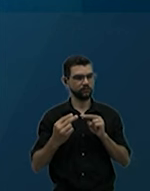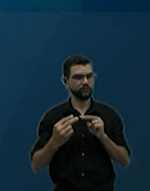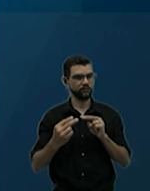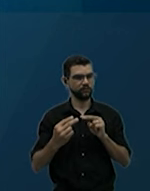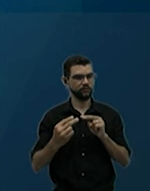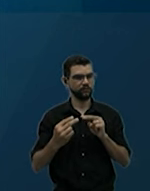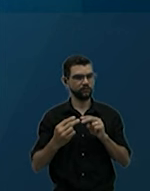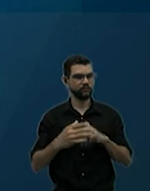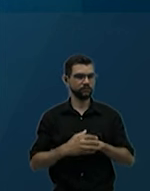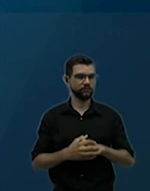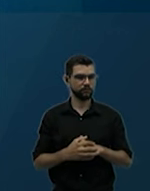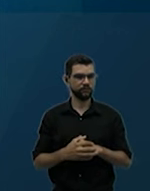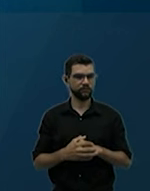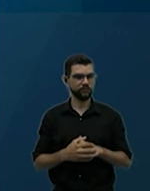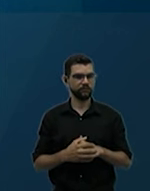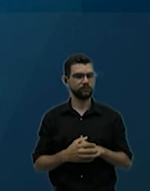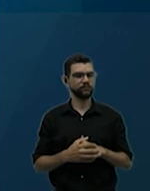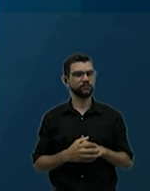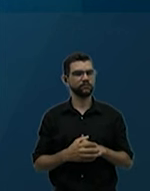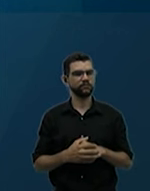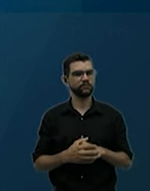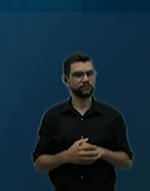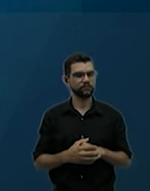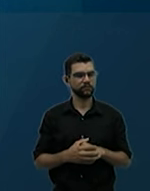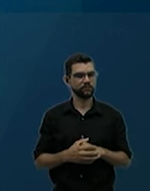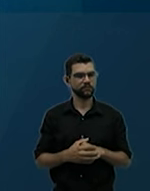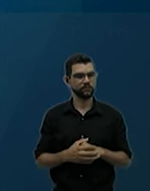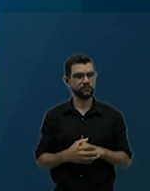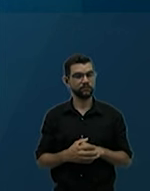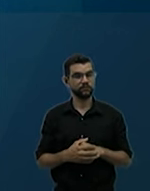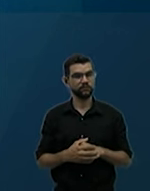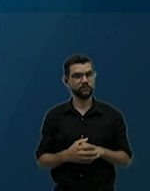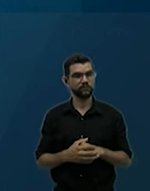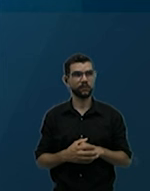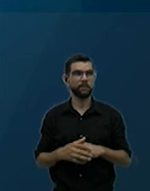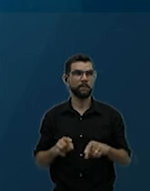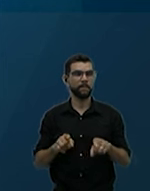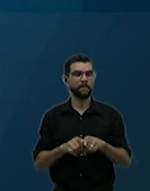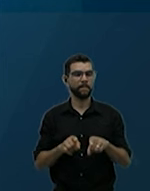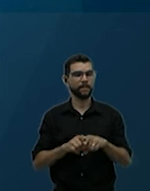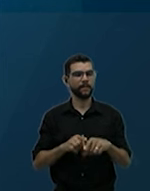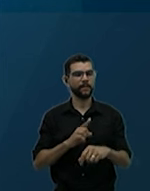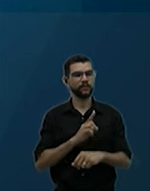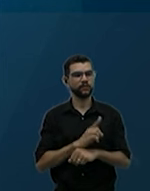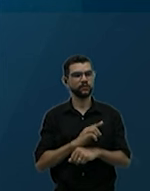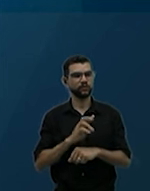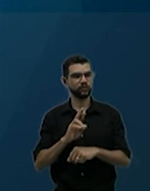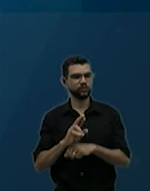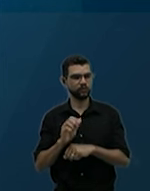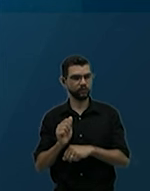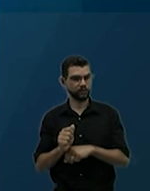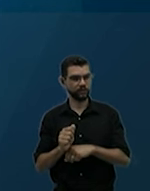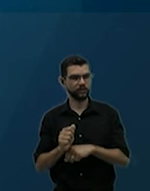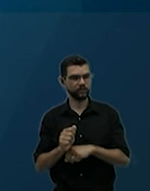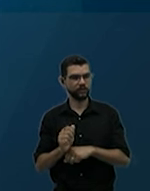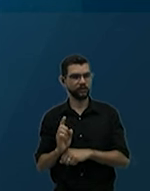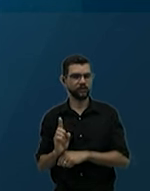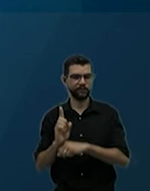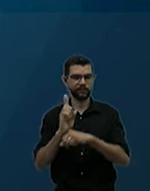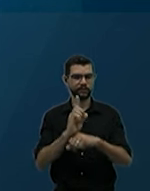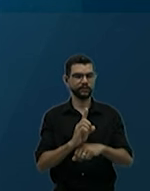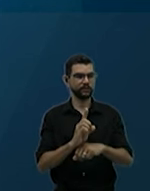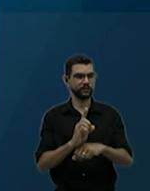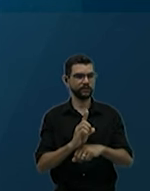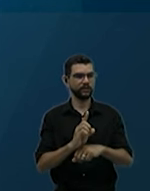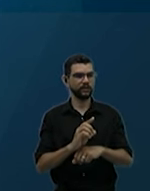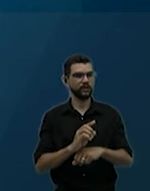E também doutora Emiliana Lara, pela União. Boa tarde. Indago a